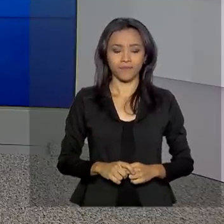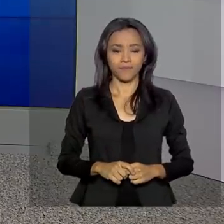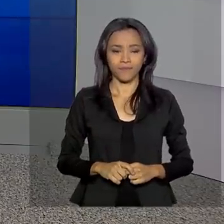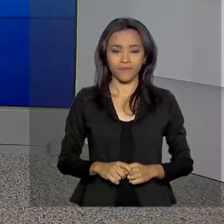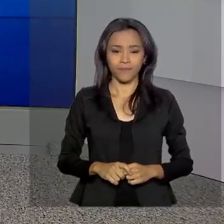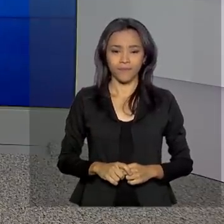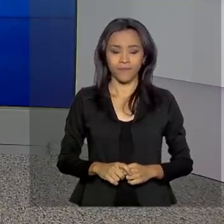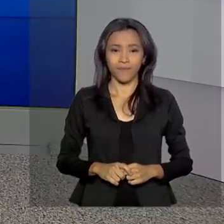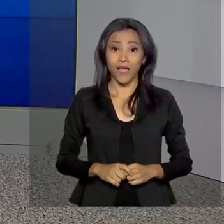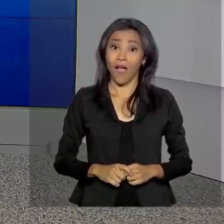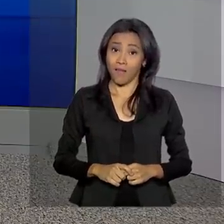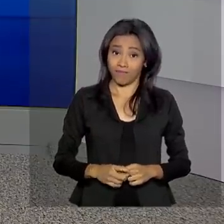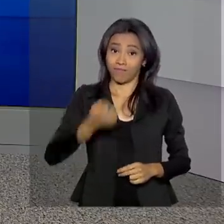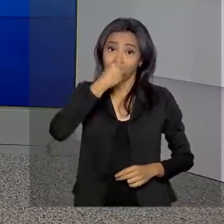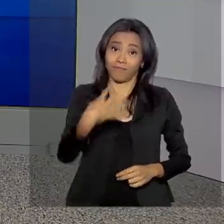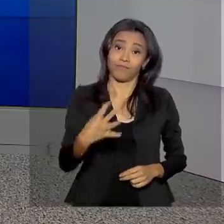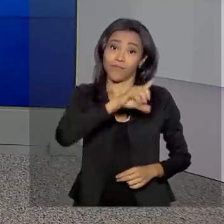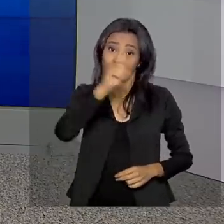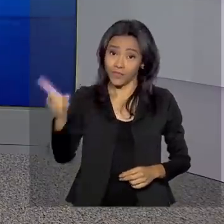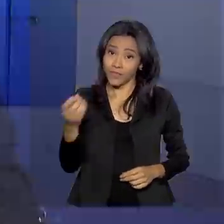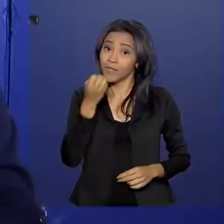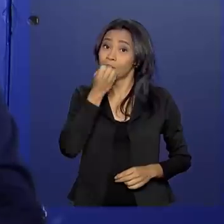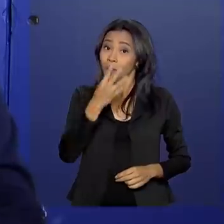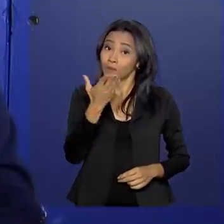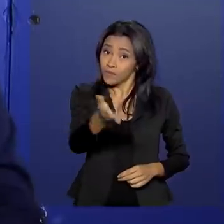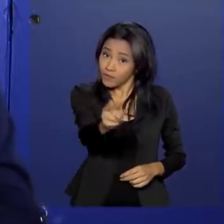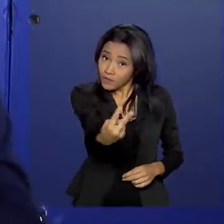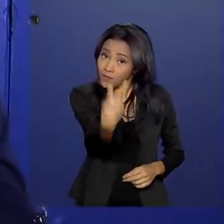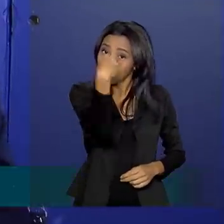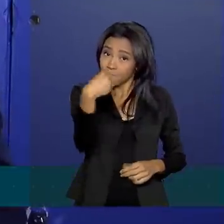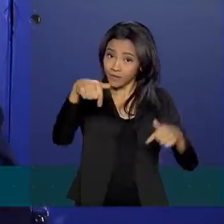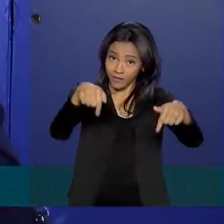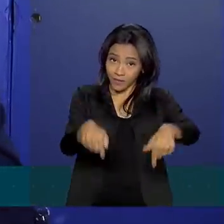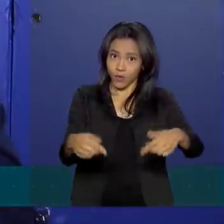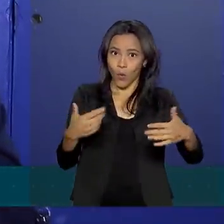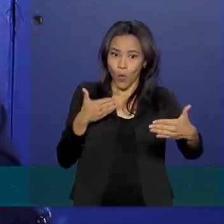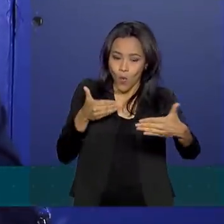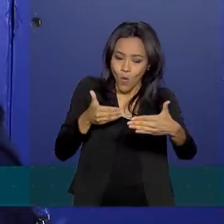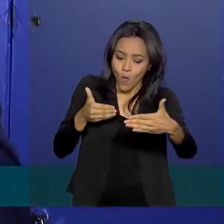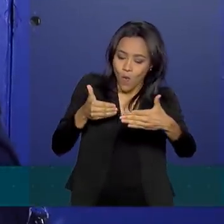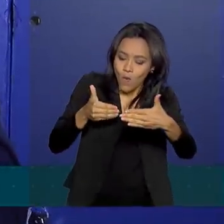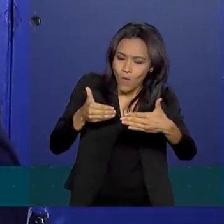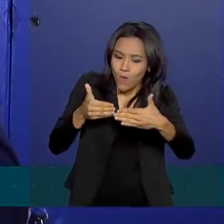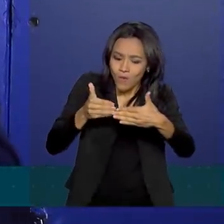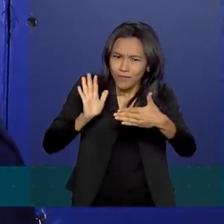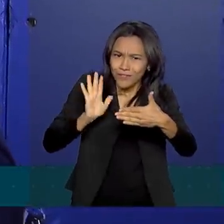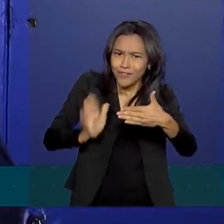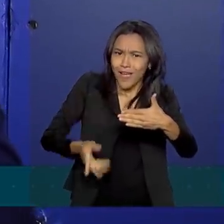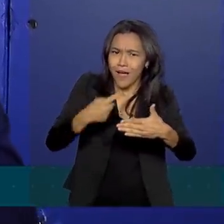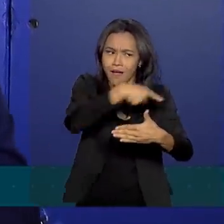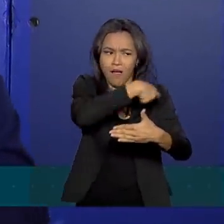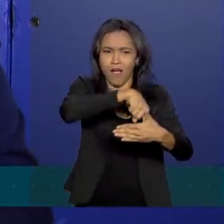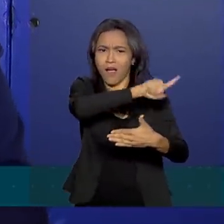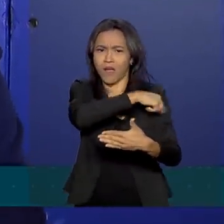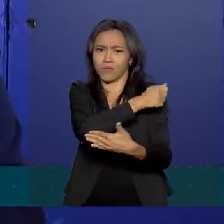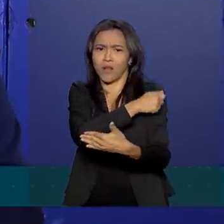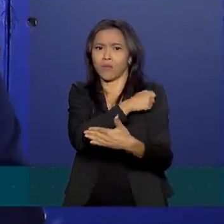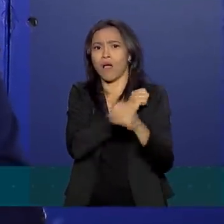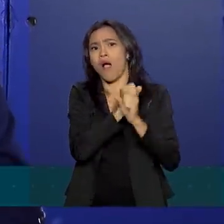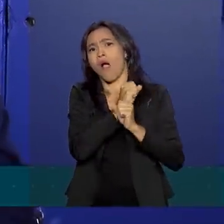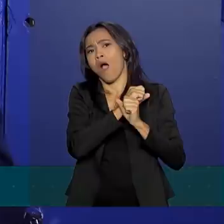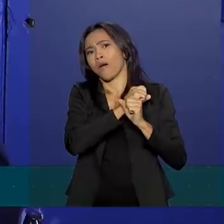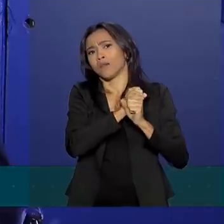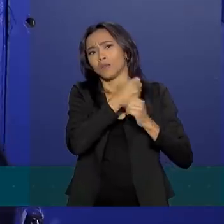bom dia renata bom dia você acompanha o brasil índia reta final para esses alunos que passaram o ano todo se